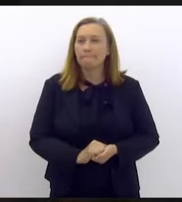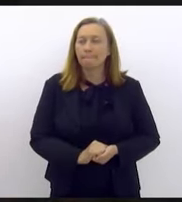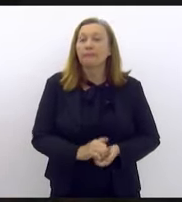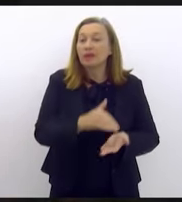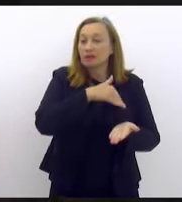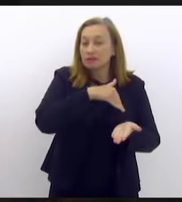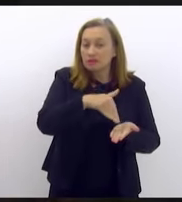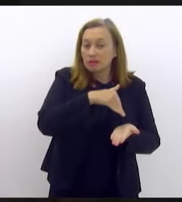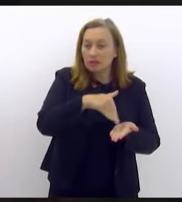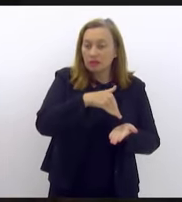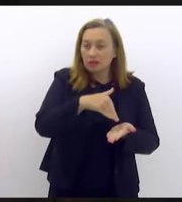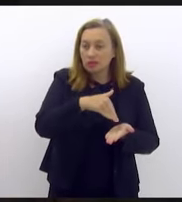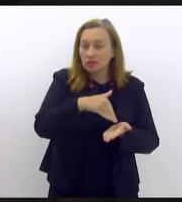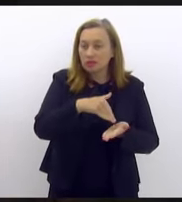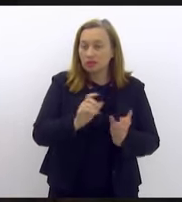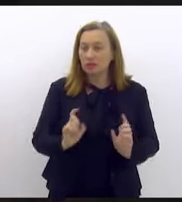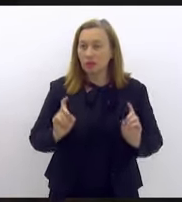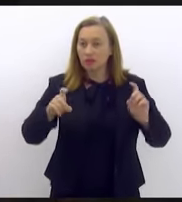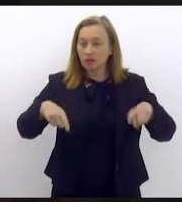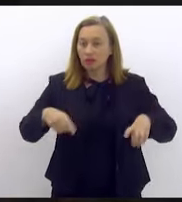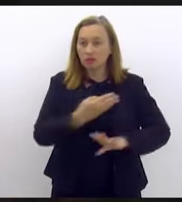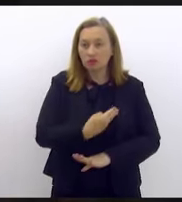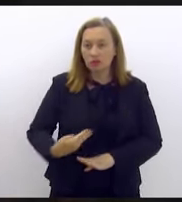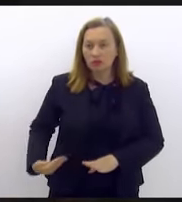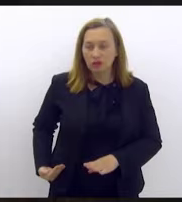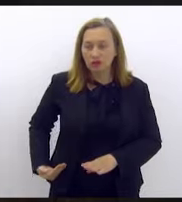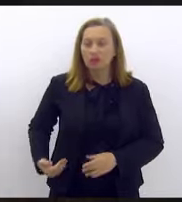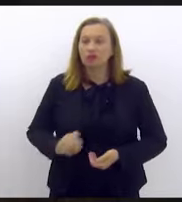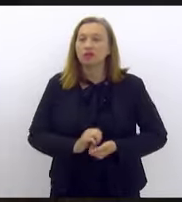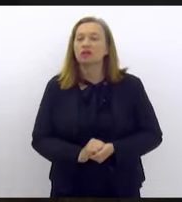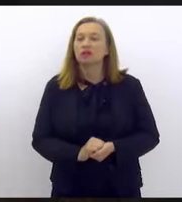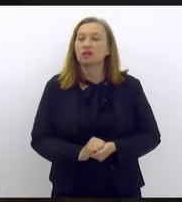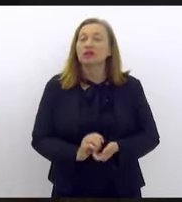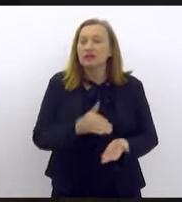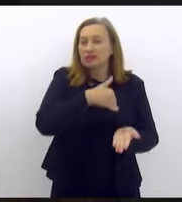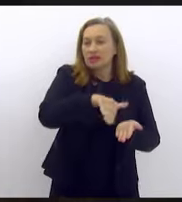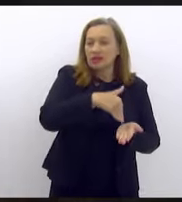Secretaria de Estado do Gabinete do Governador, Secretaria de Estado